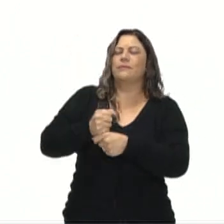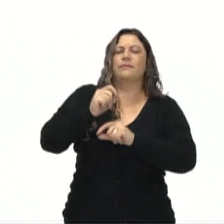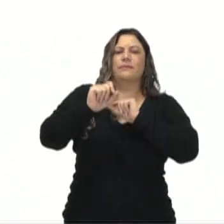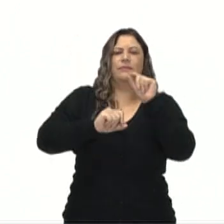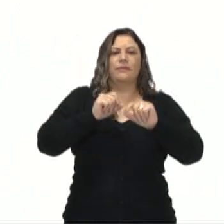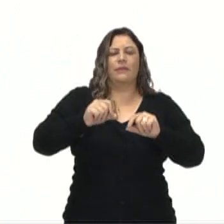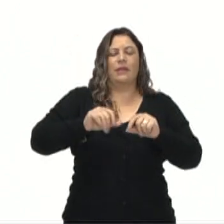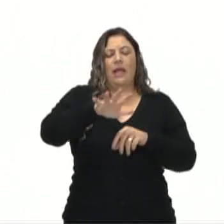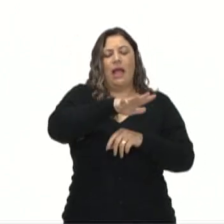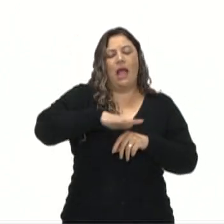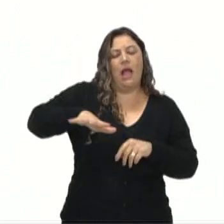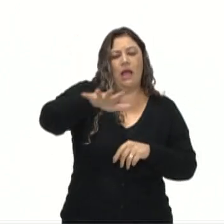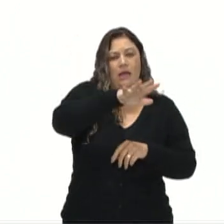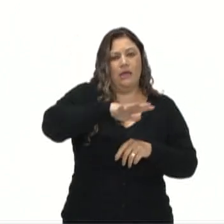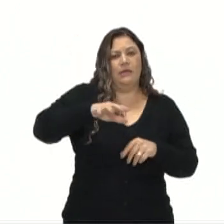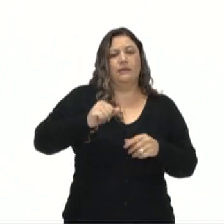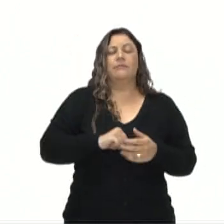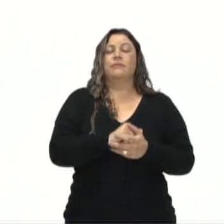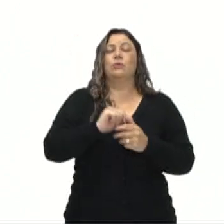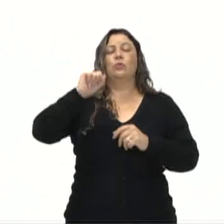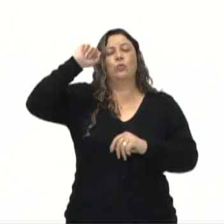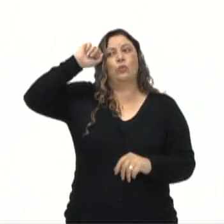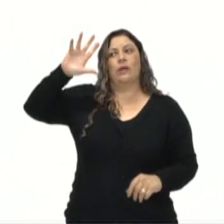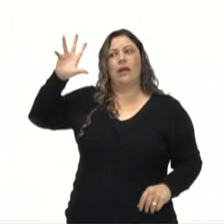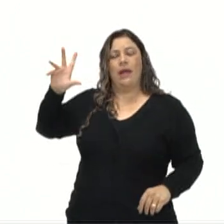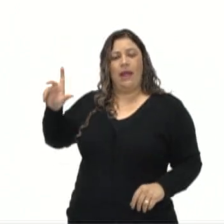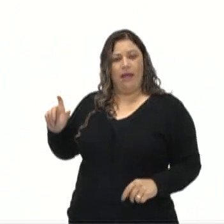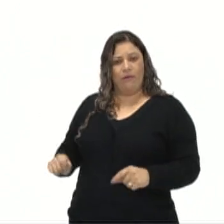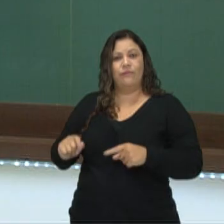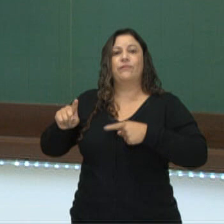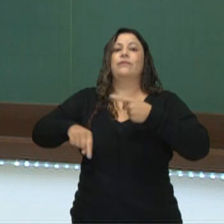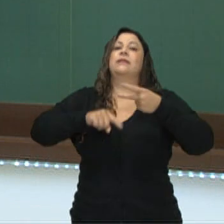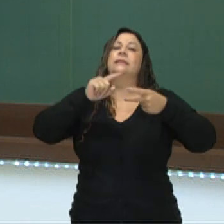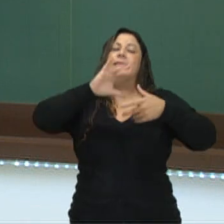tensões no continente africano